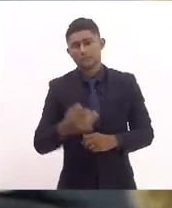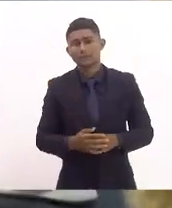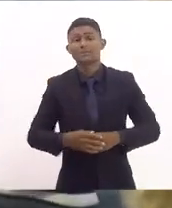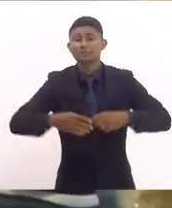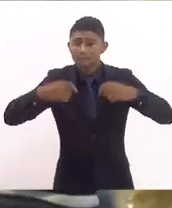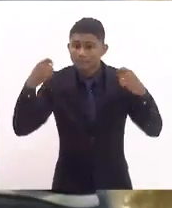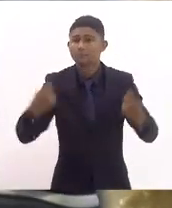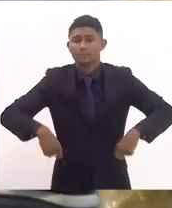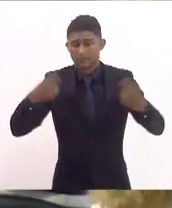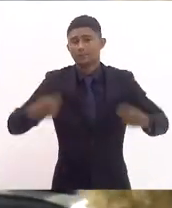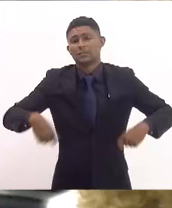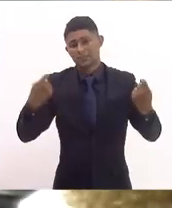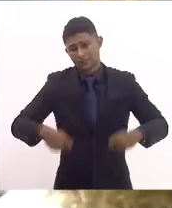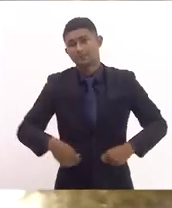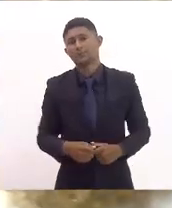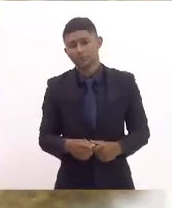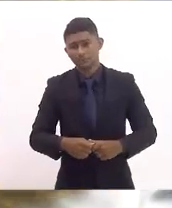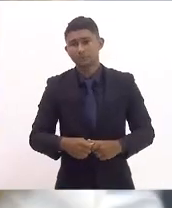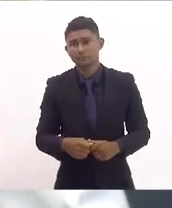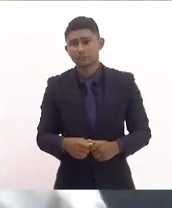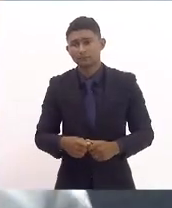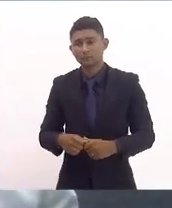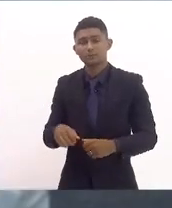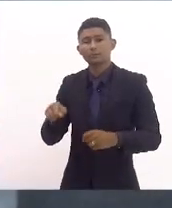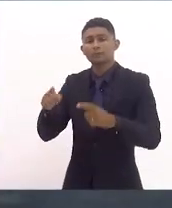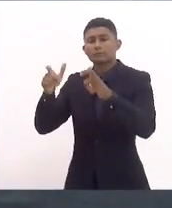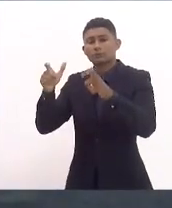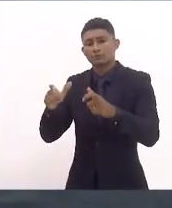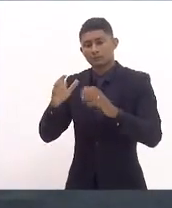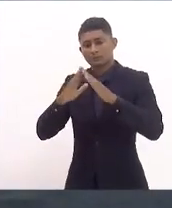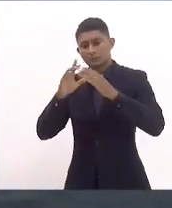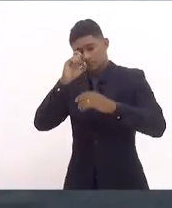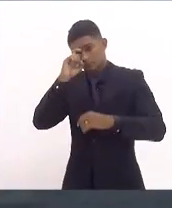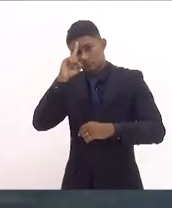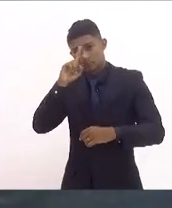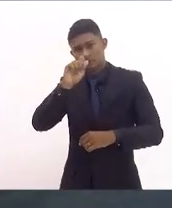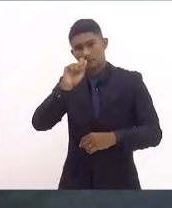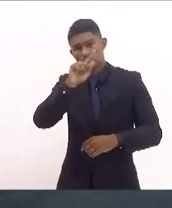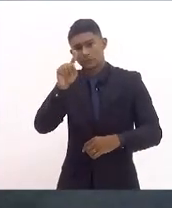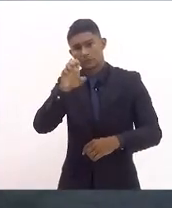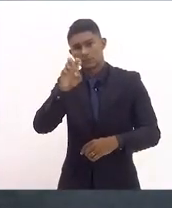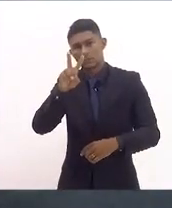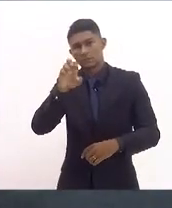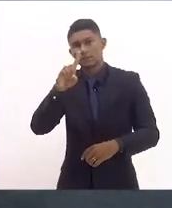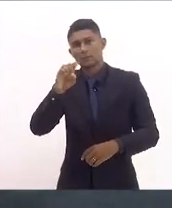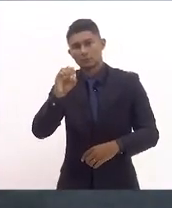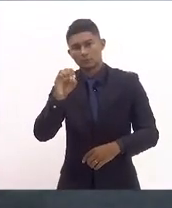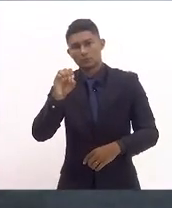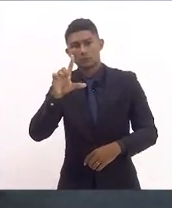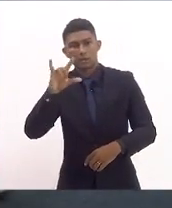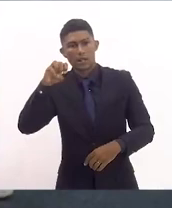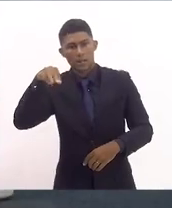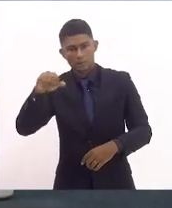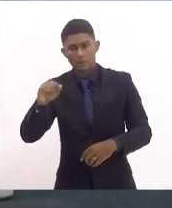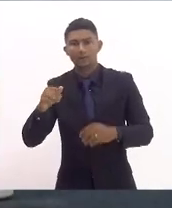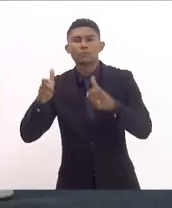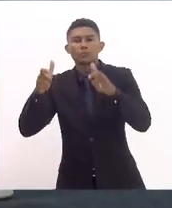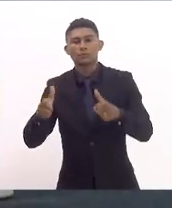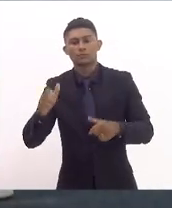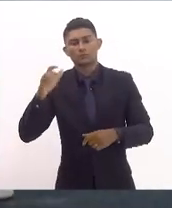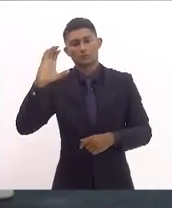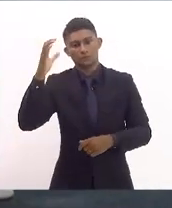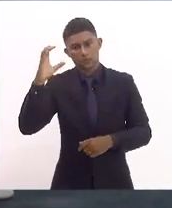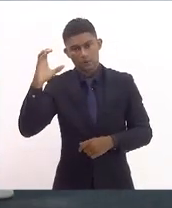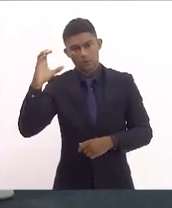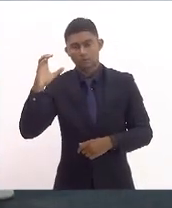precisamos garantir as condições duas zevedo Lima do Hospital Azevedo Lima Hospital Estadual Azevedo Lima em Niterói